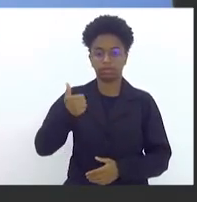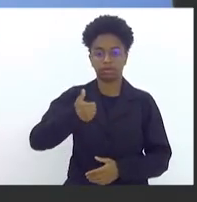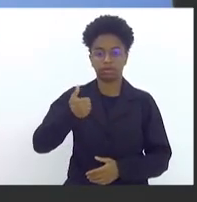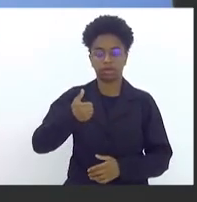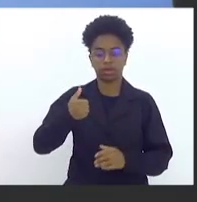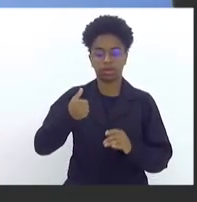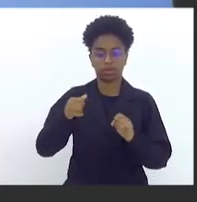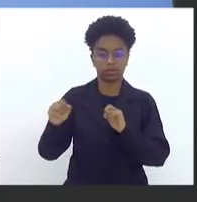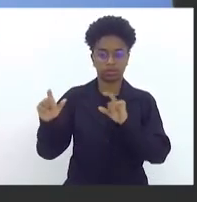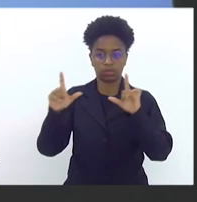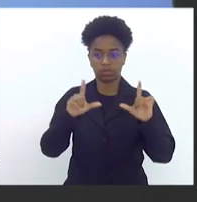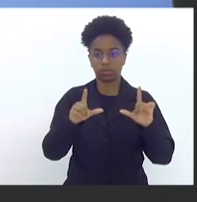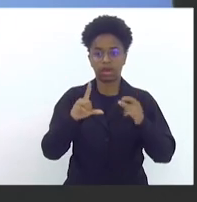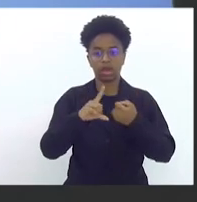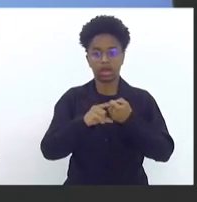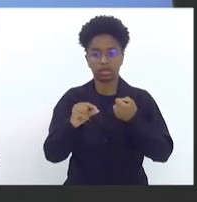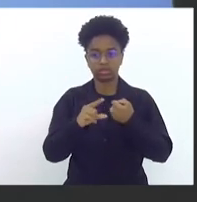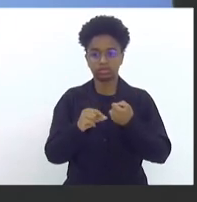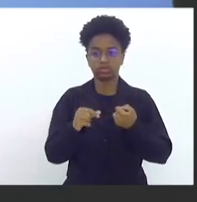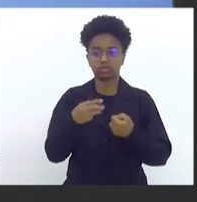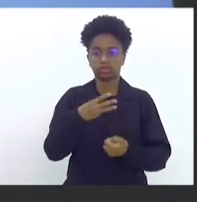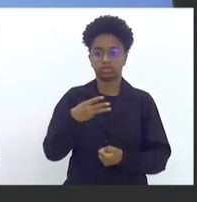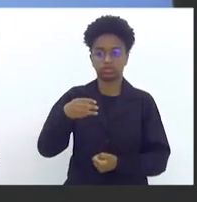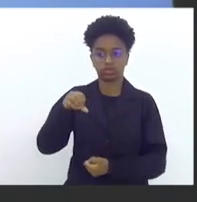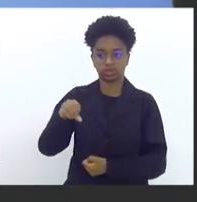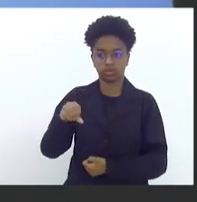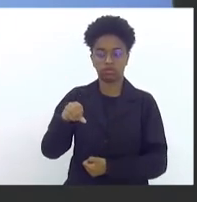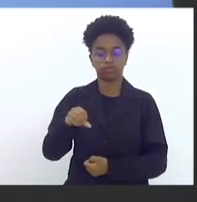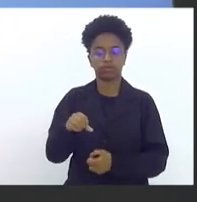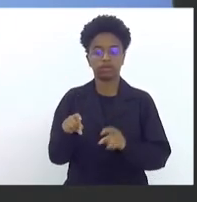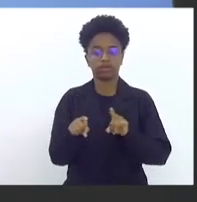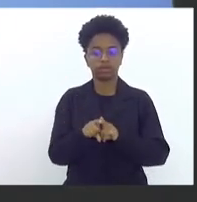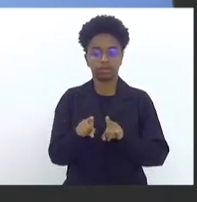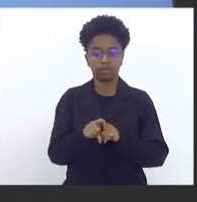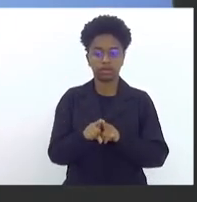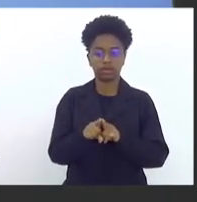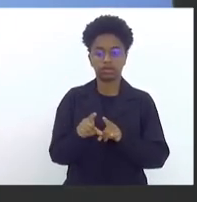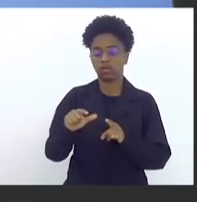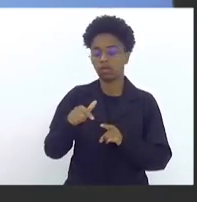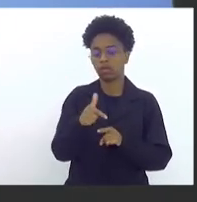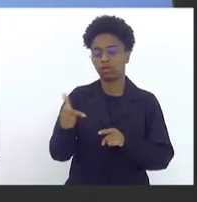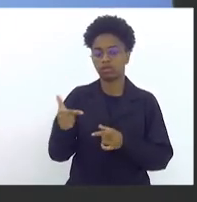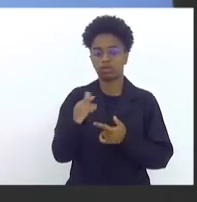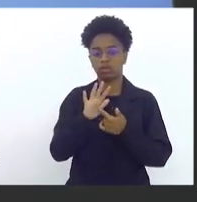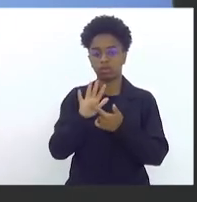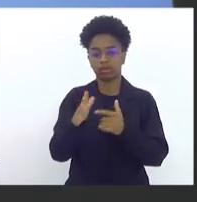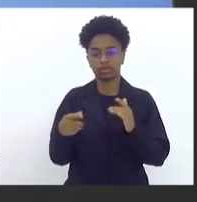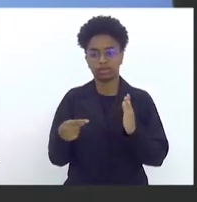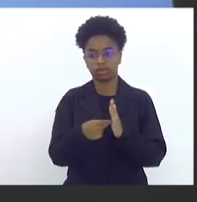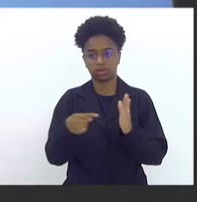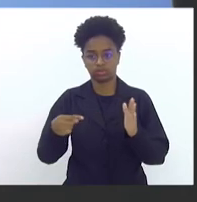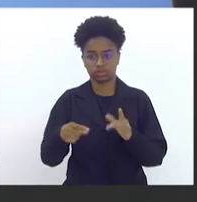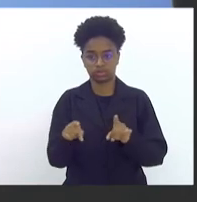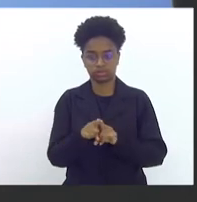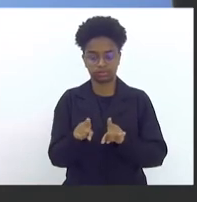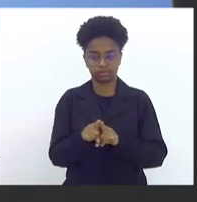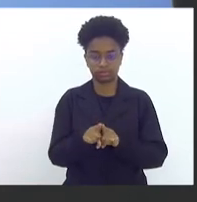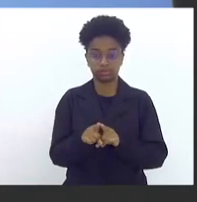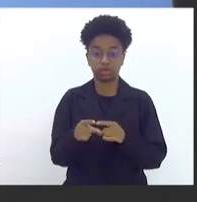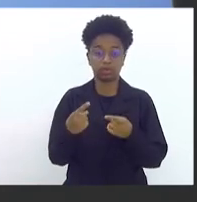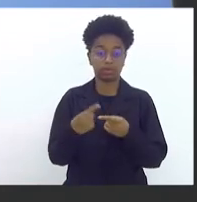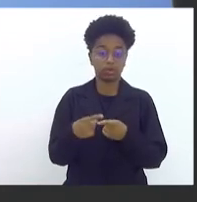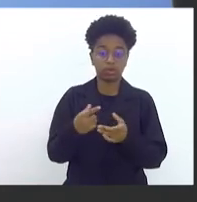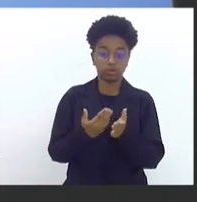artigo 339 no inquérito não e o segundo quadro é 339 na denúncia sim ou seja o inquérito não